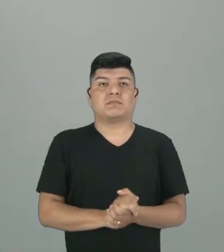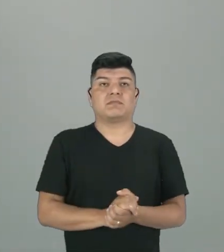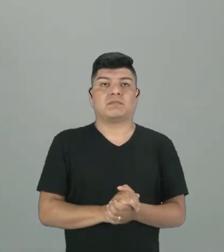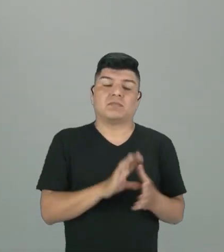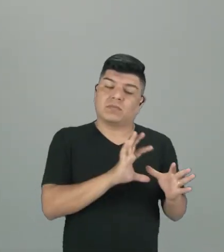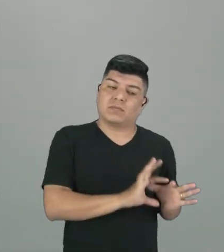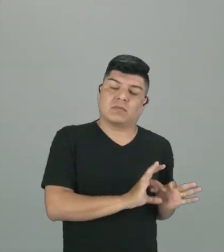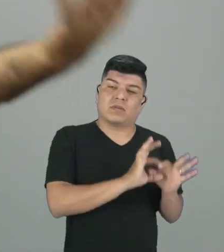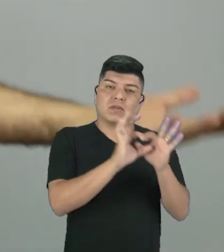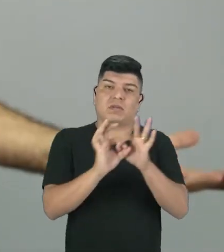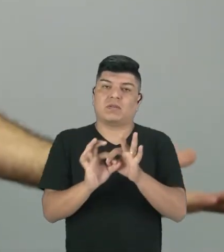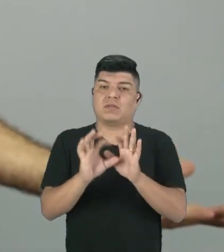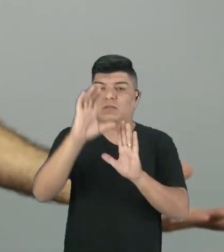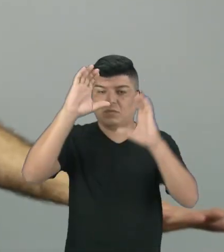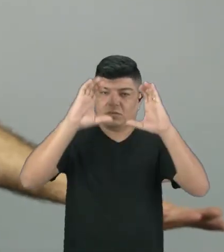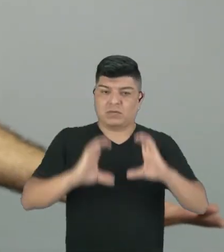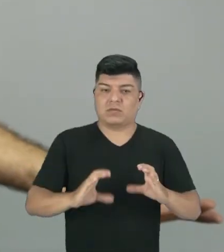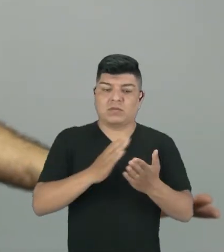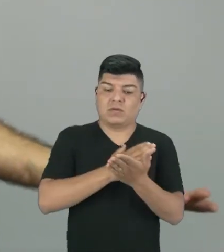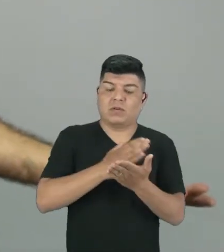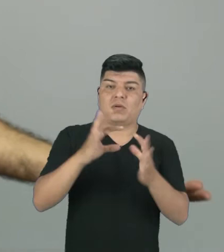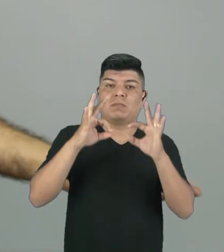contexto de cidadania começa na família.